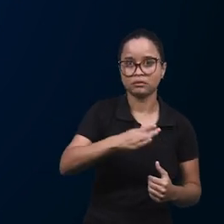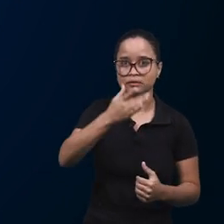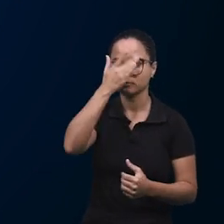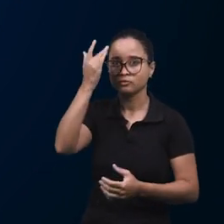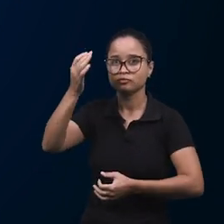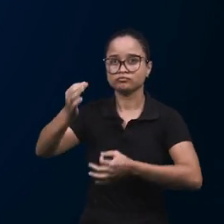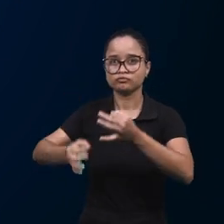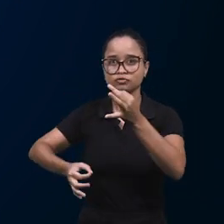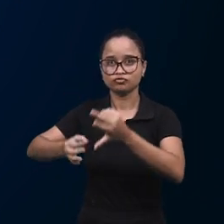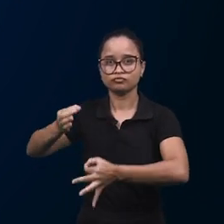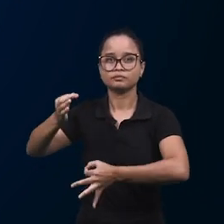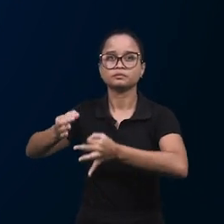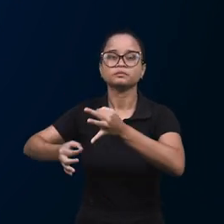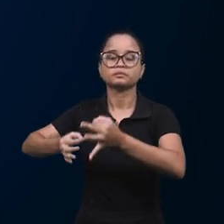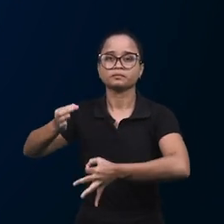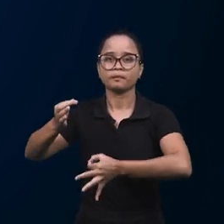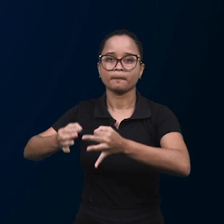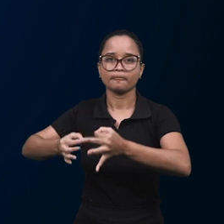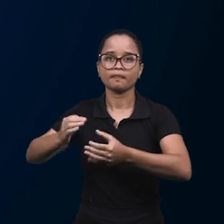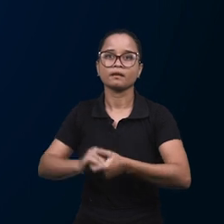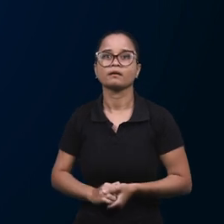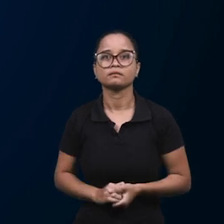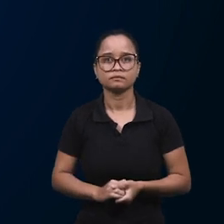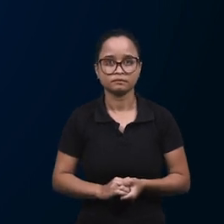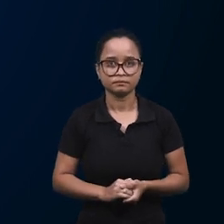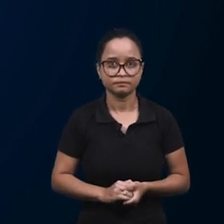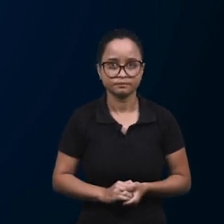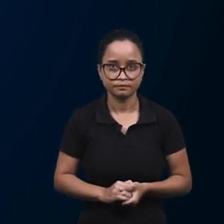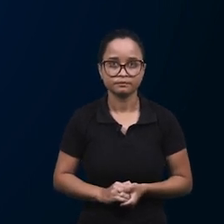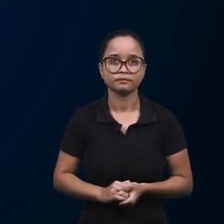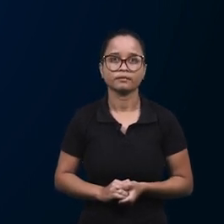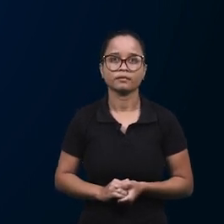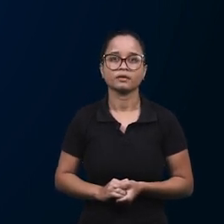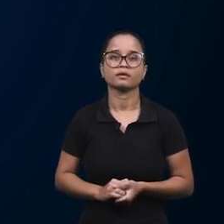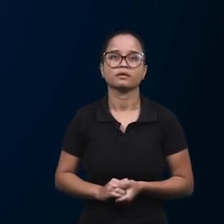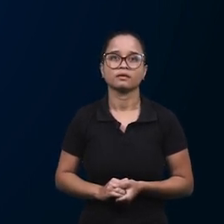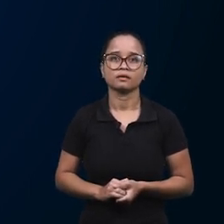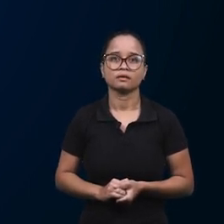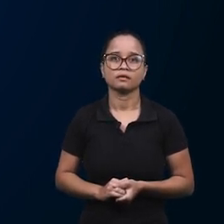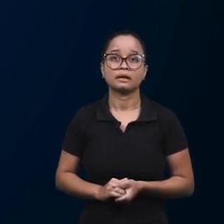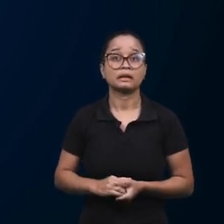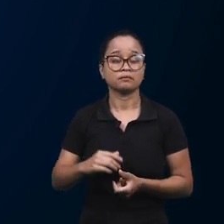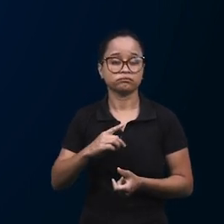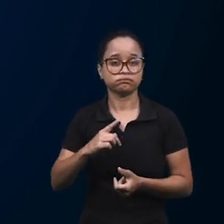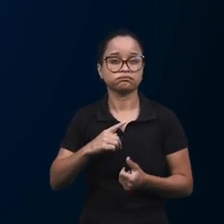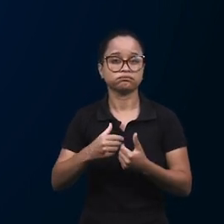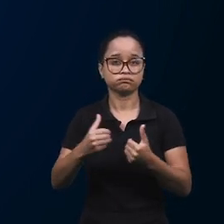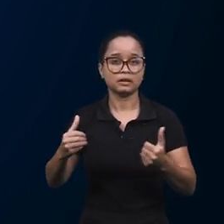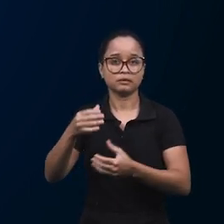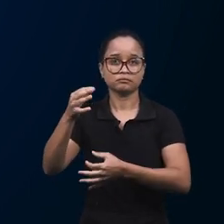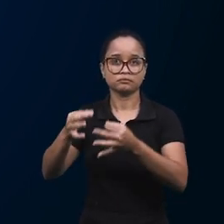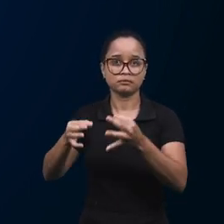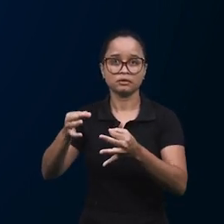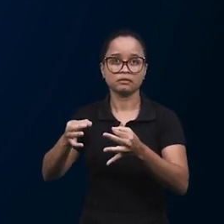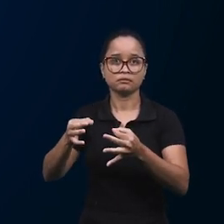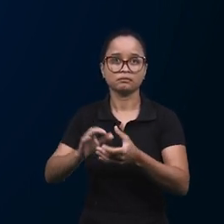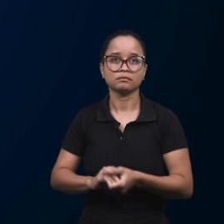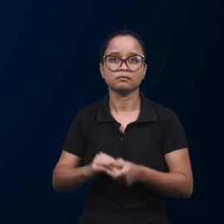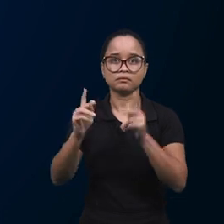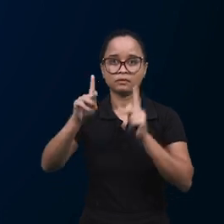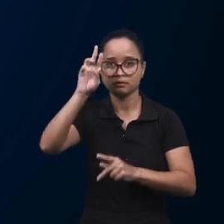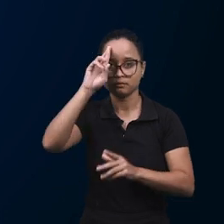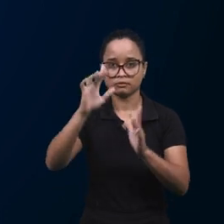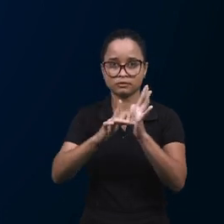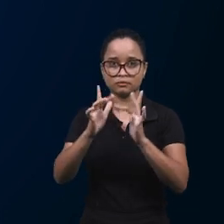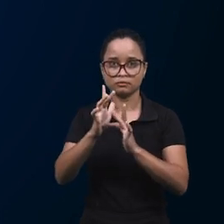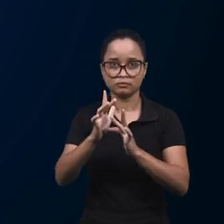de engelen komen. Zij zullen de slechte mensen verhalen bij de mensen die gehoorzaam zijn